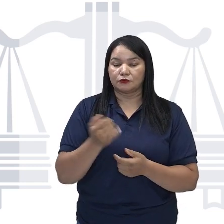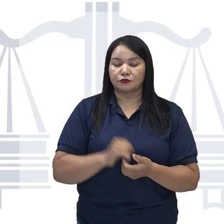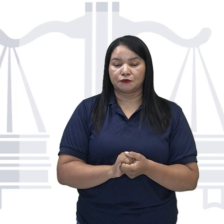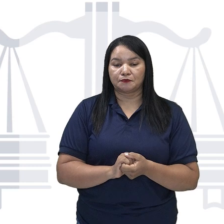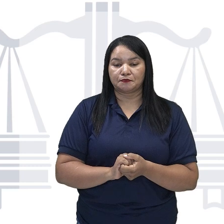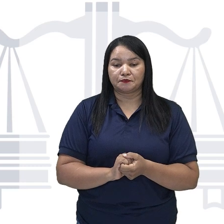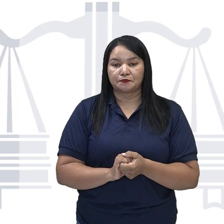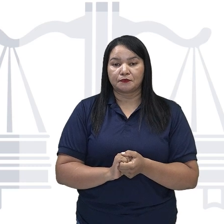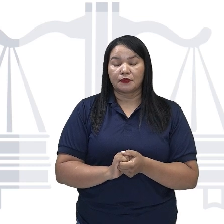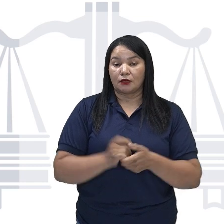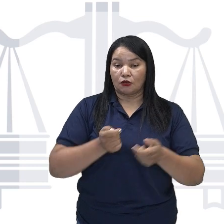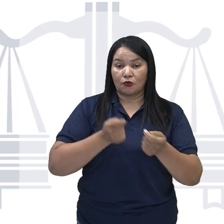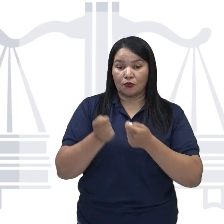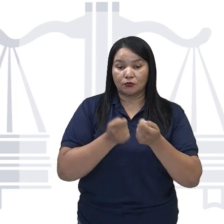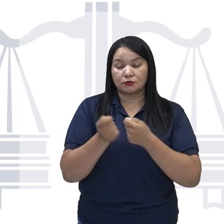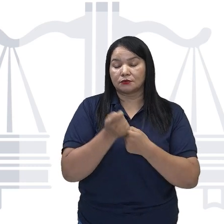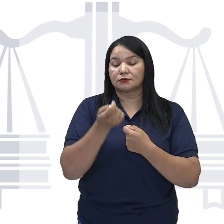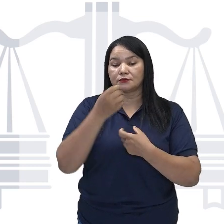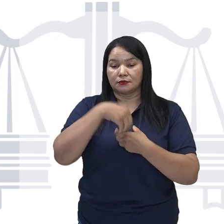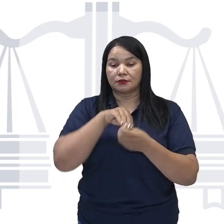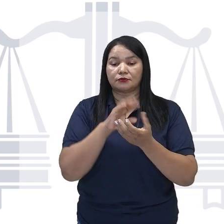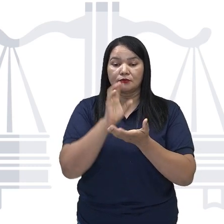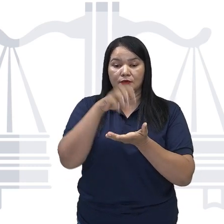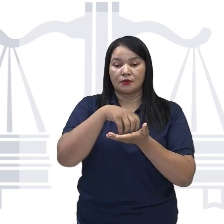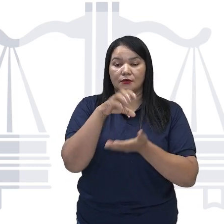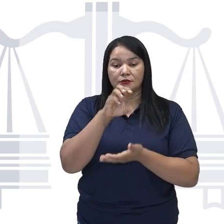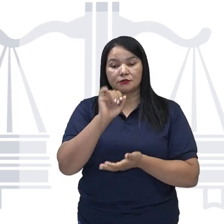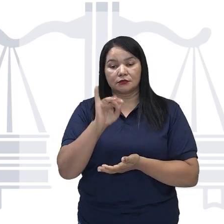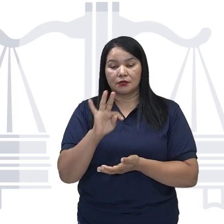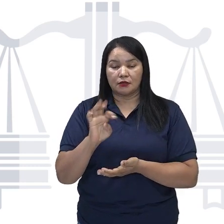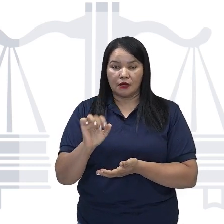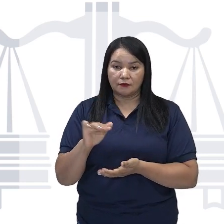nosso controle dentro da Citem.